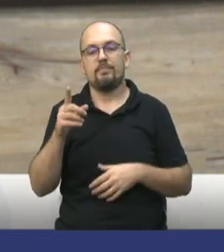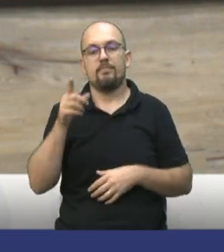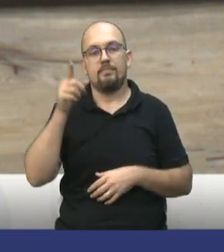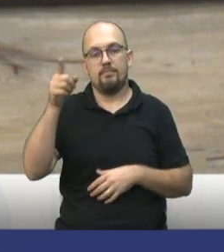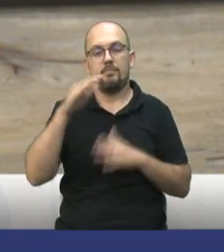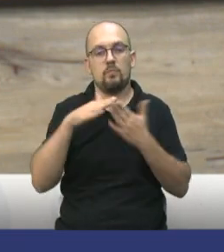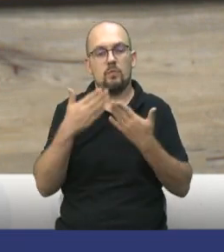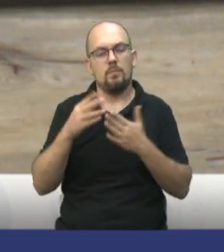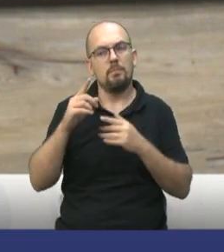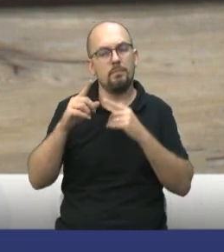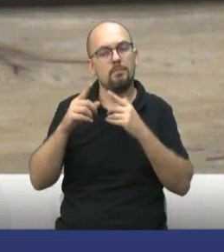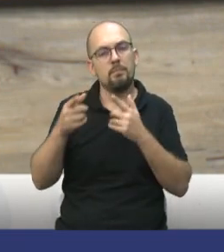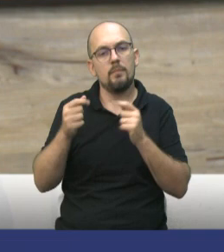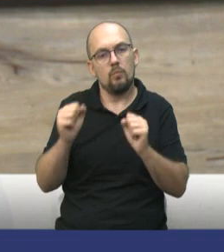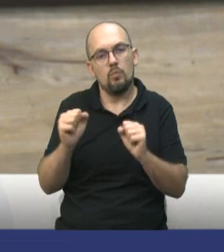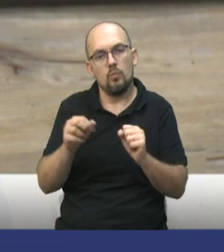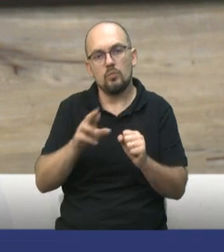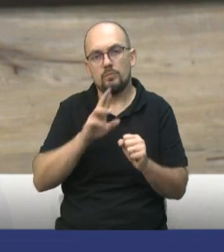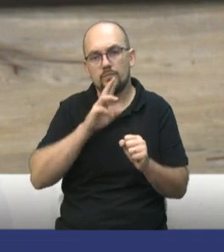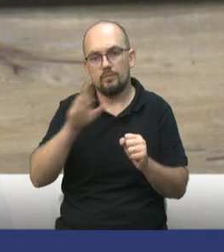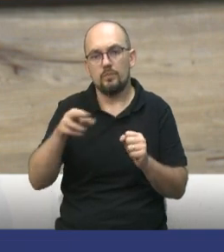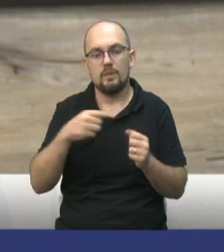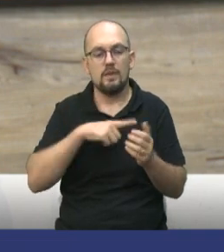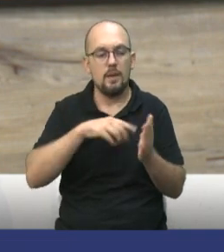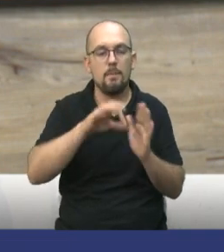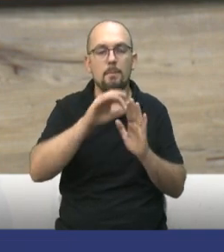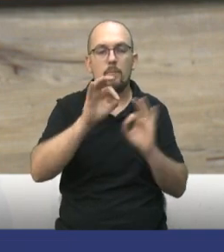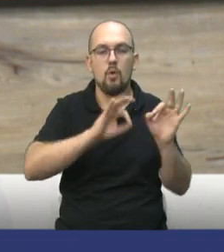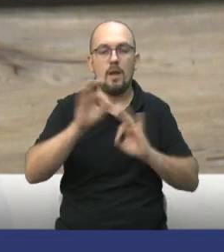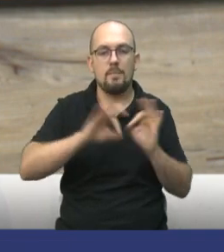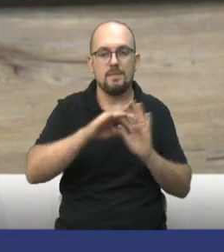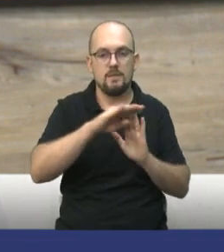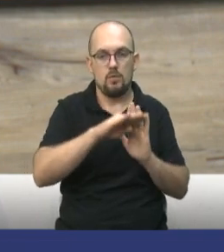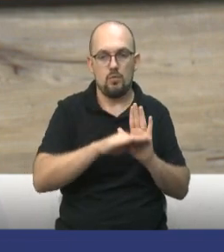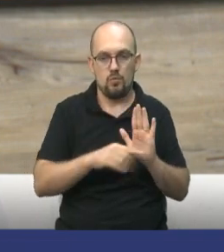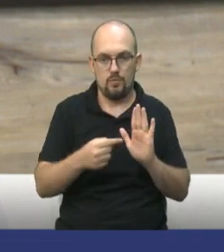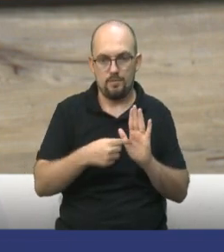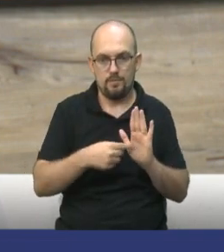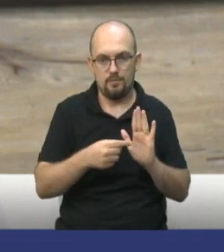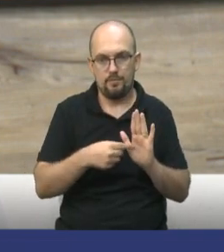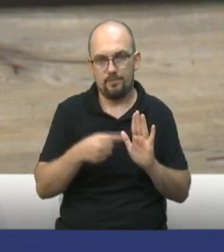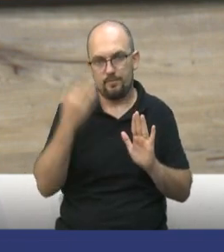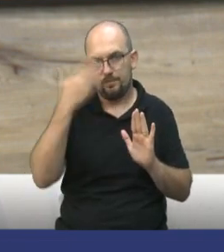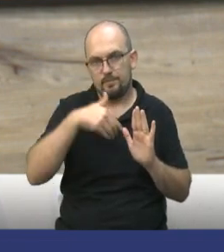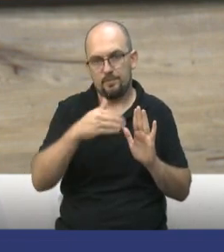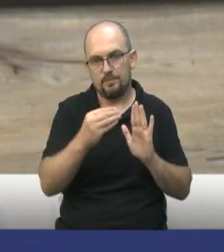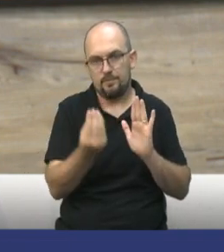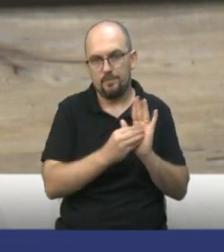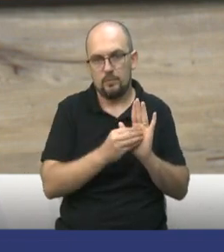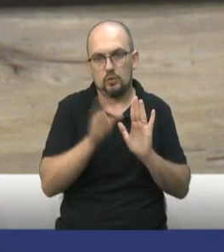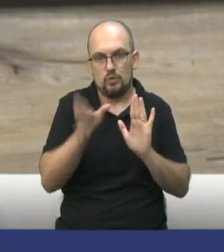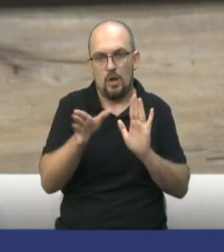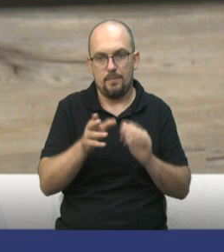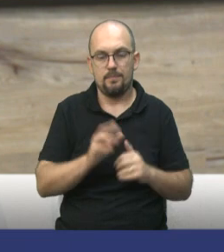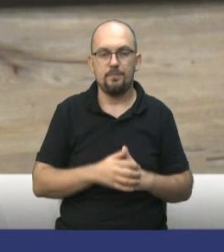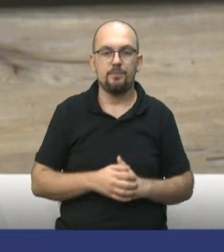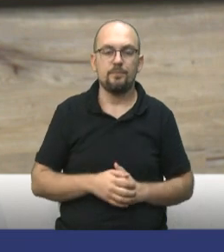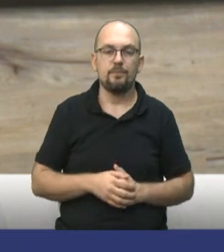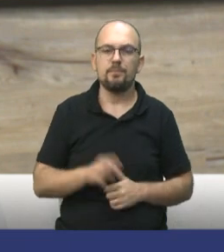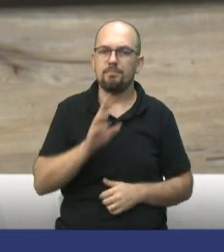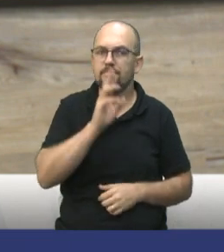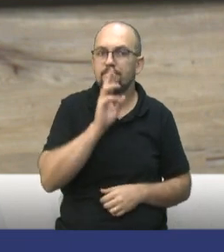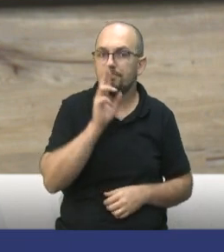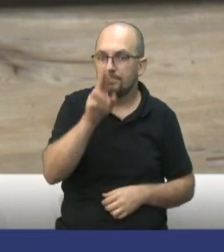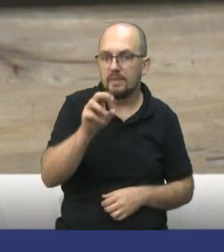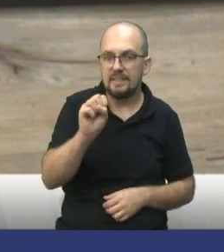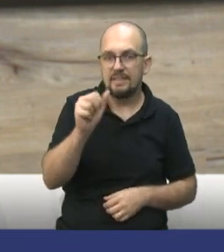precisar pela programação físico-orçamentária nossa agora. Mas, respondendo efetivamente a senhora